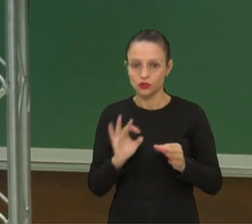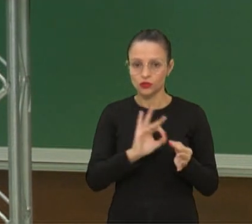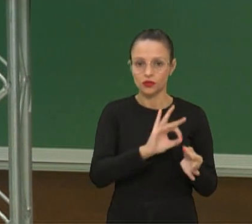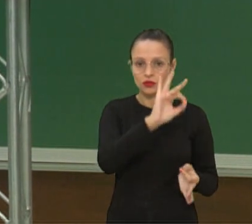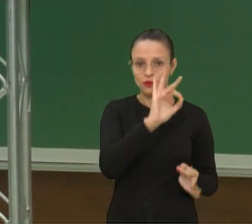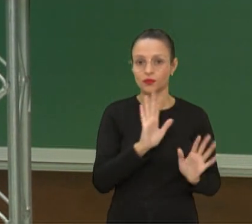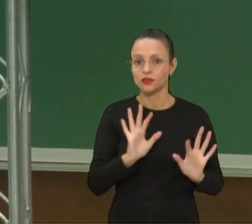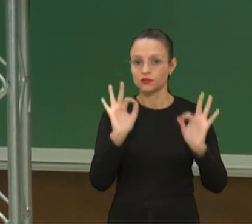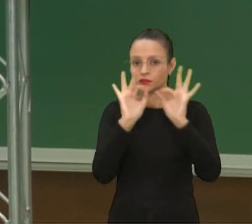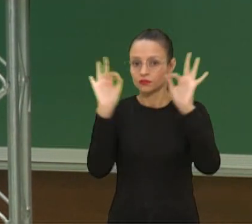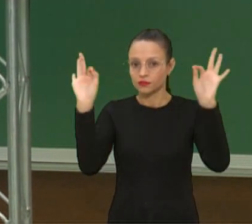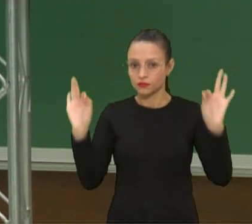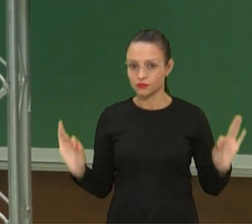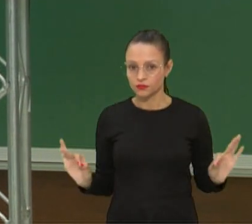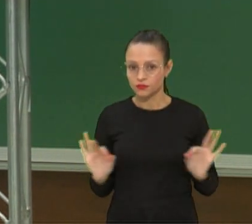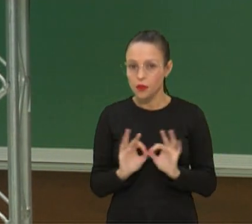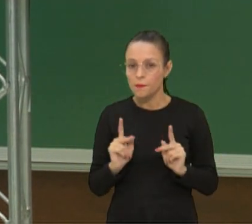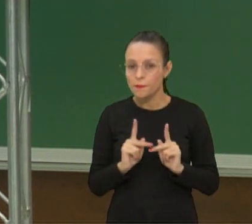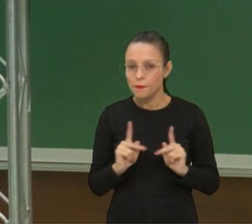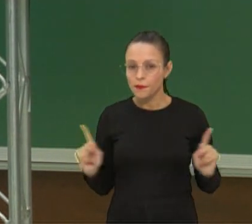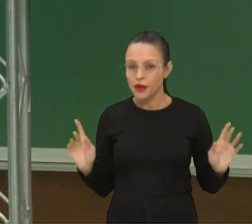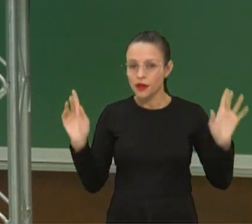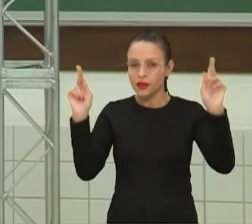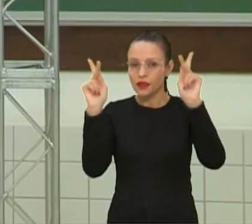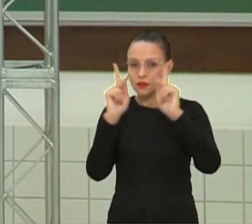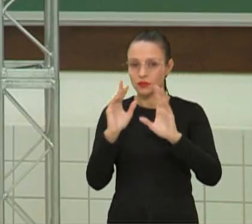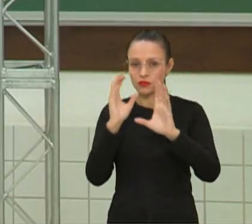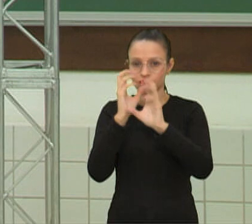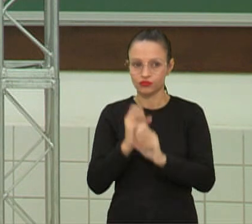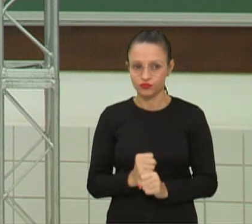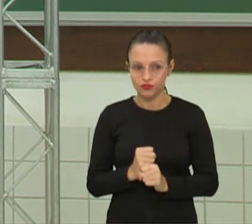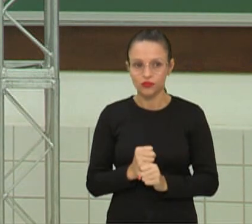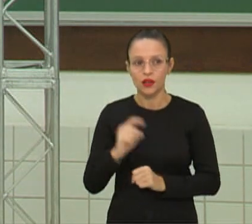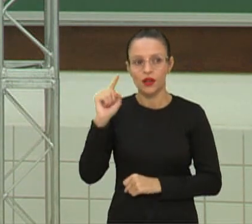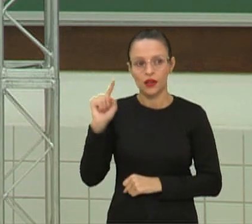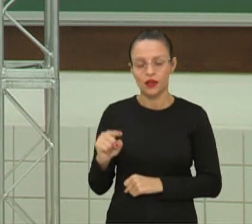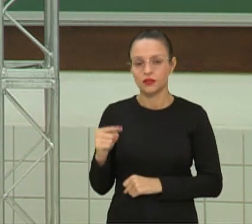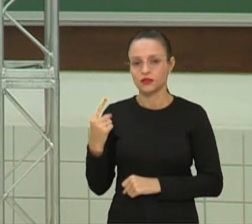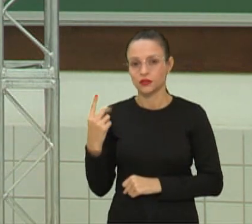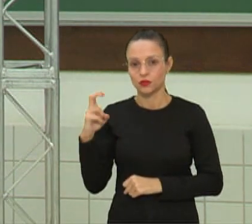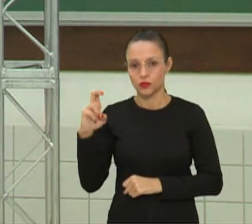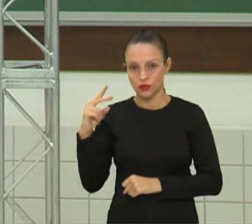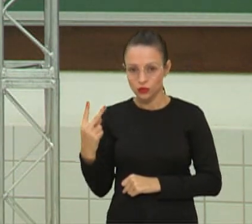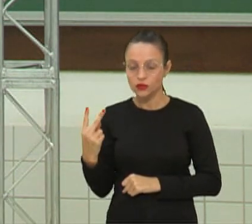metros, quais são as dimensões desse terreno? Então, primeiro eu vou desenhar esse retângulo, dá uma olhada.